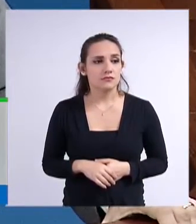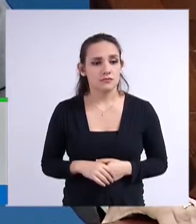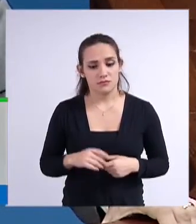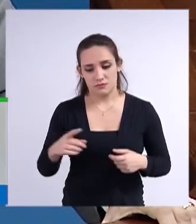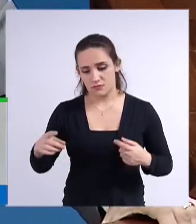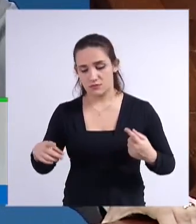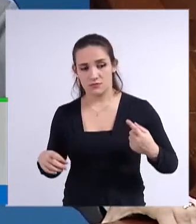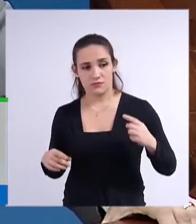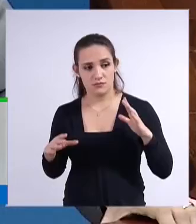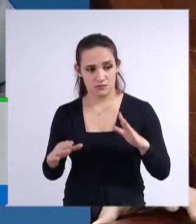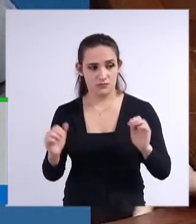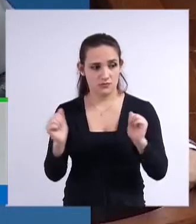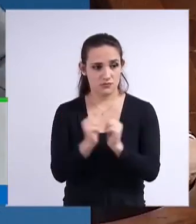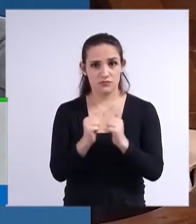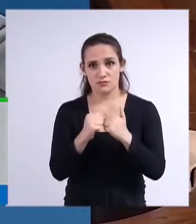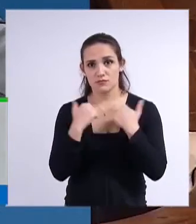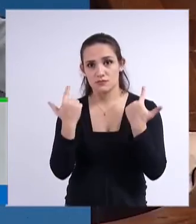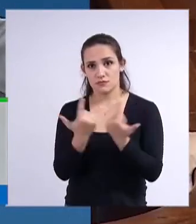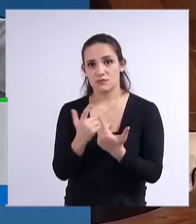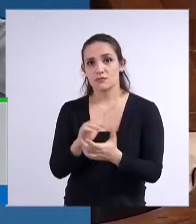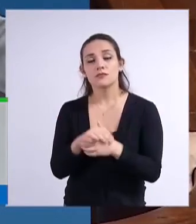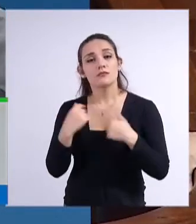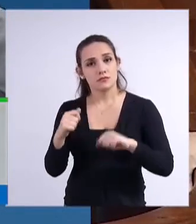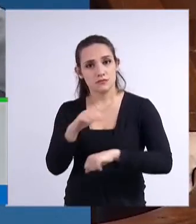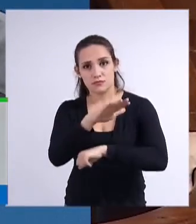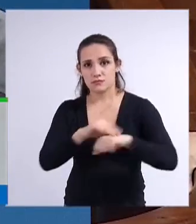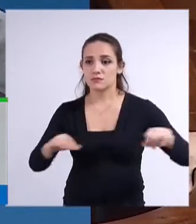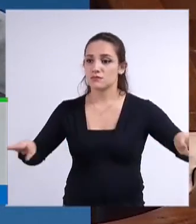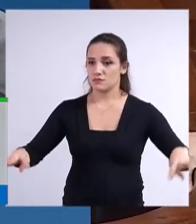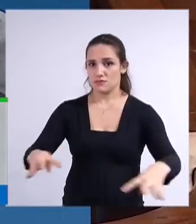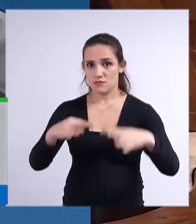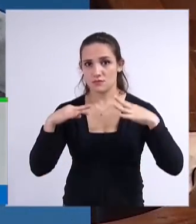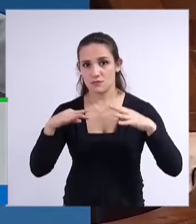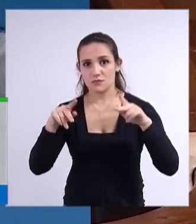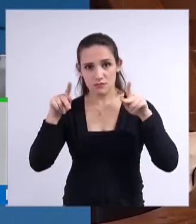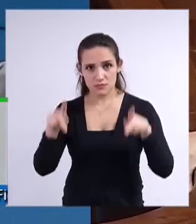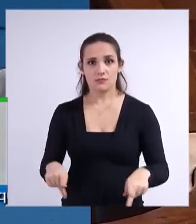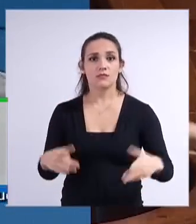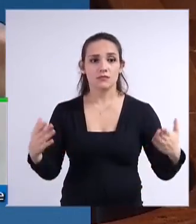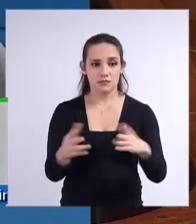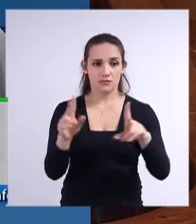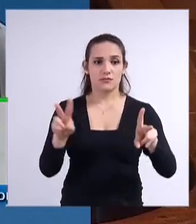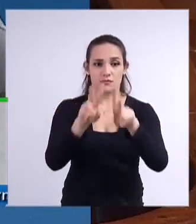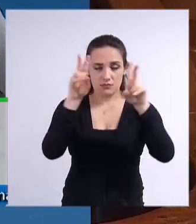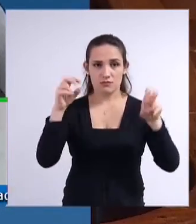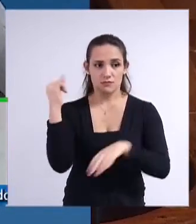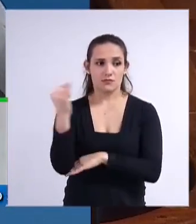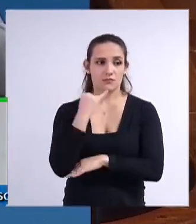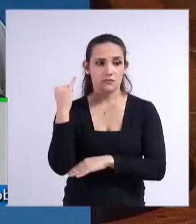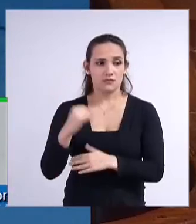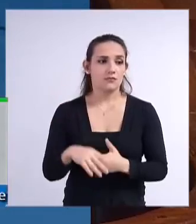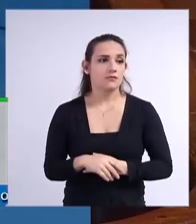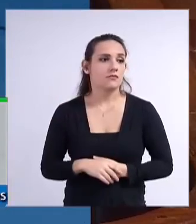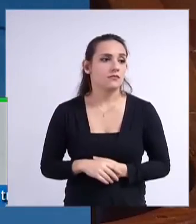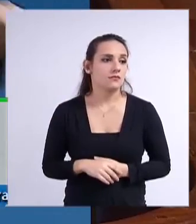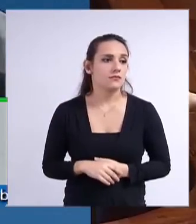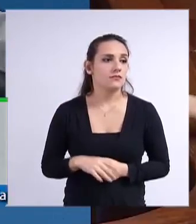Legislativa, chamar a atenção da população para esse tema tão importante.